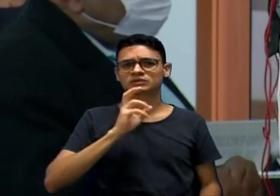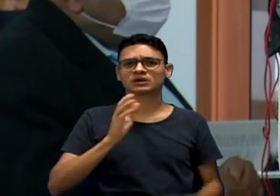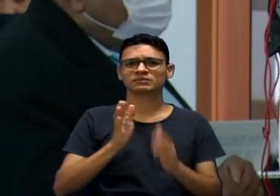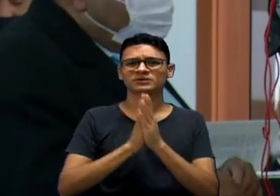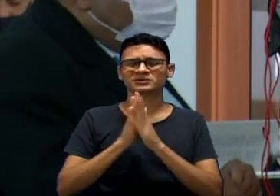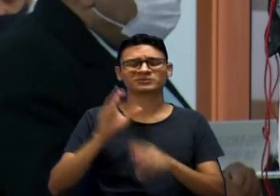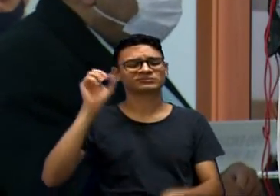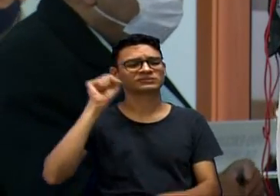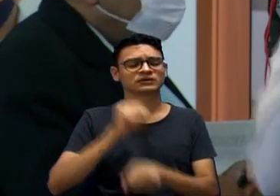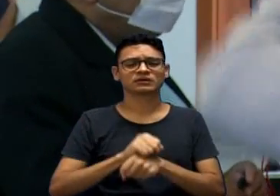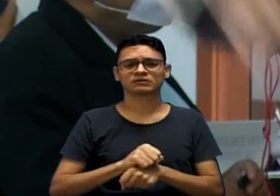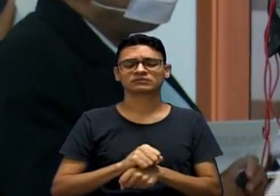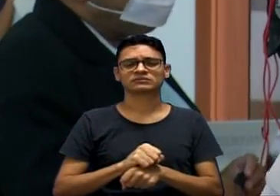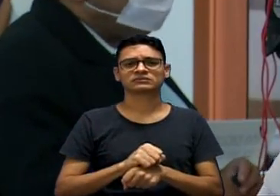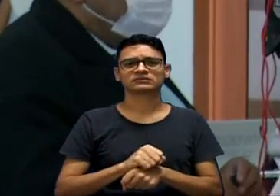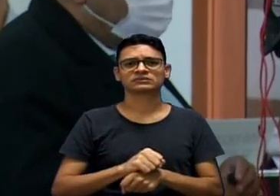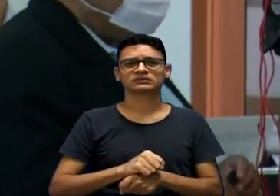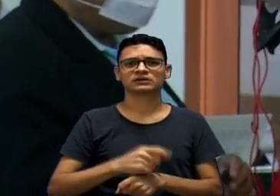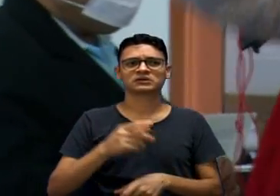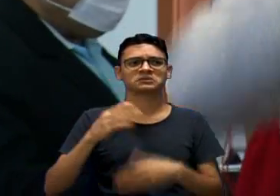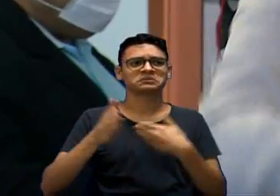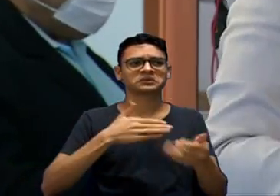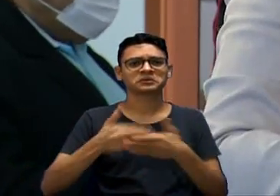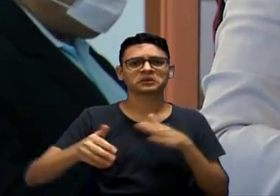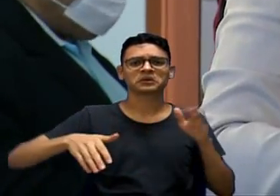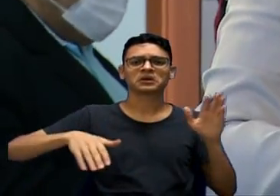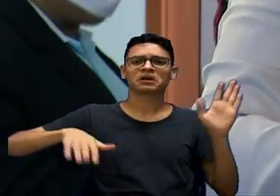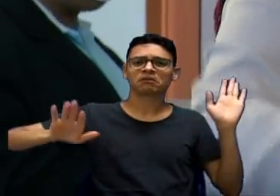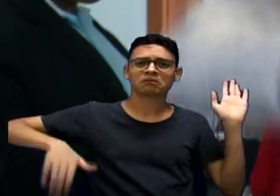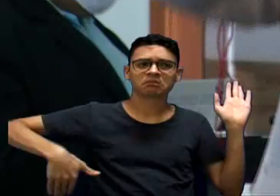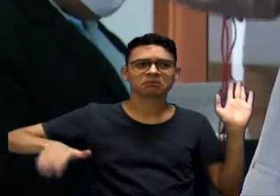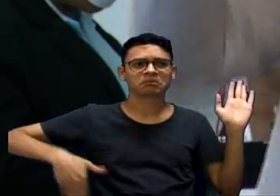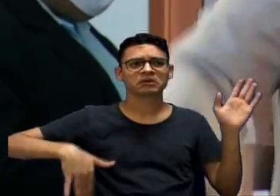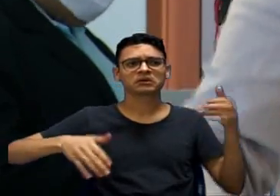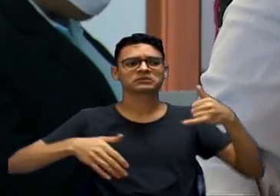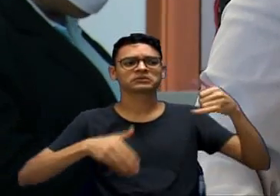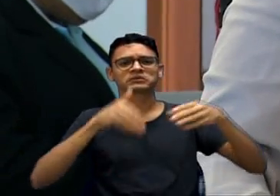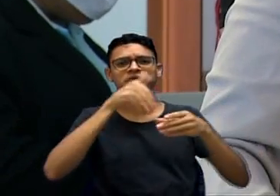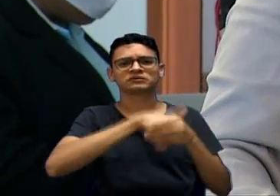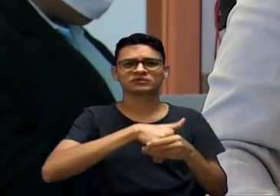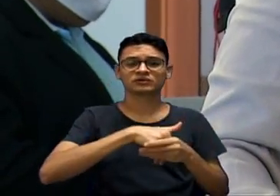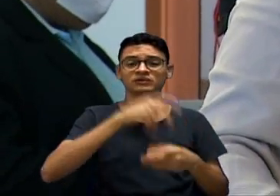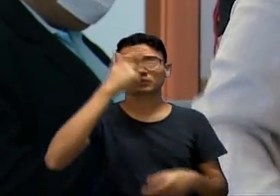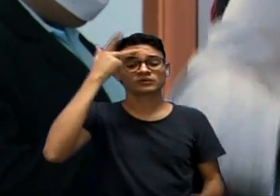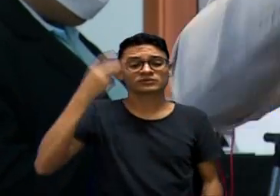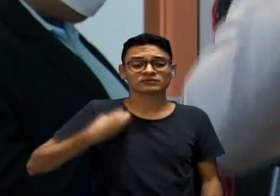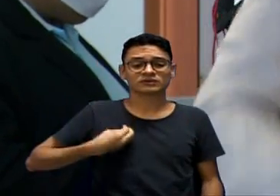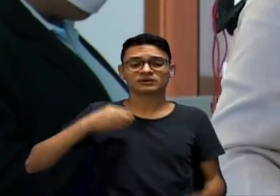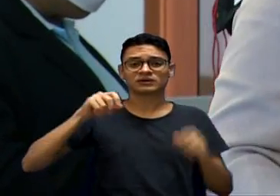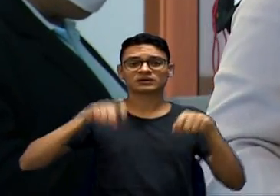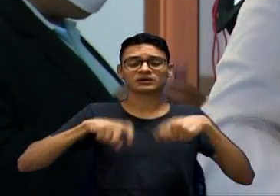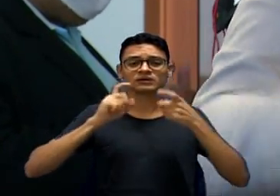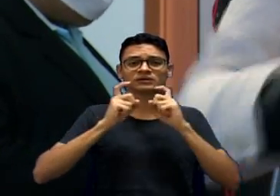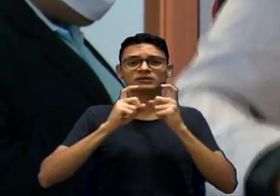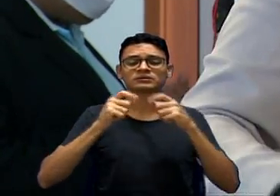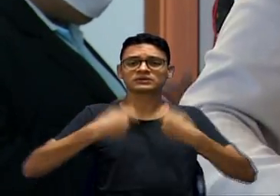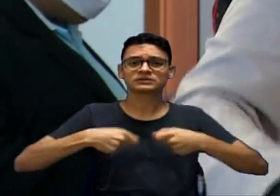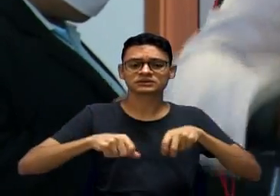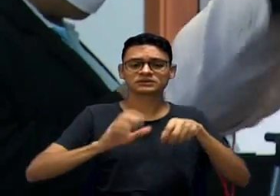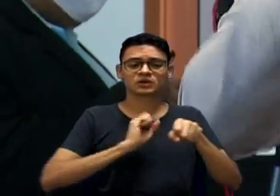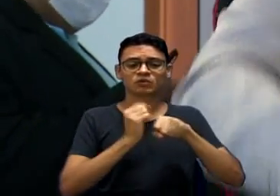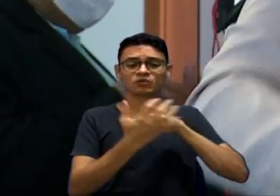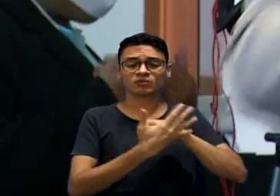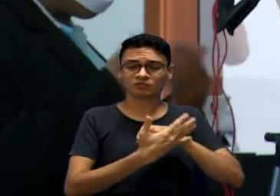parar com esse negócio. A pessoa pode estar lá na praia e vota pelo celular. A sessão tem que ser presencial. A luta da Covid é com